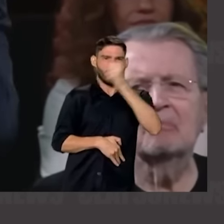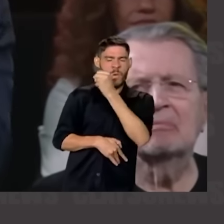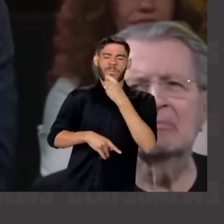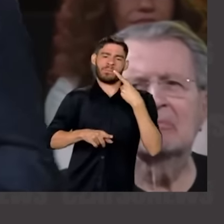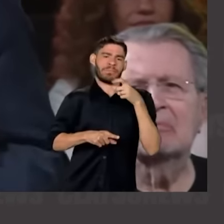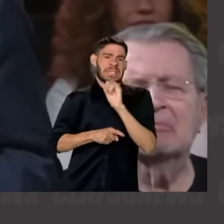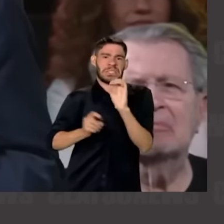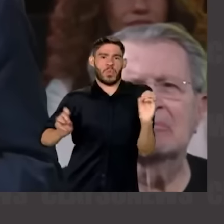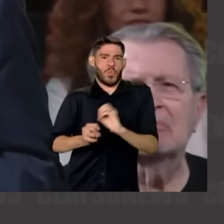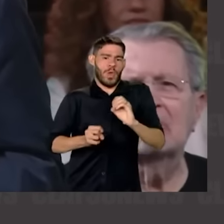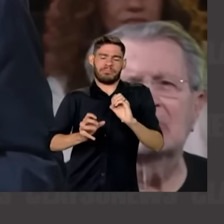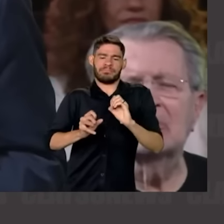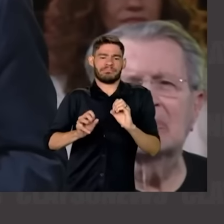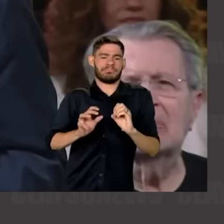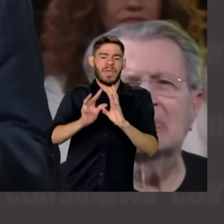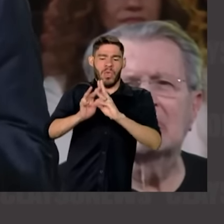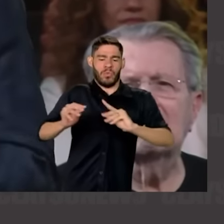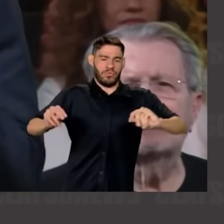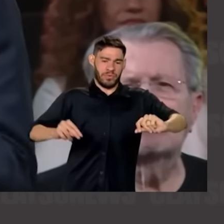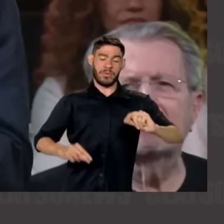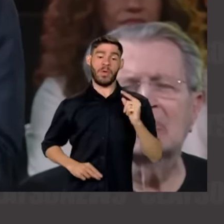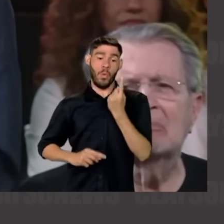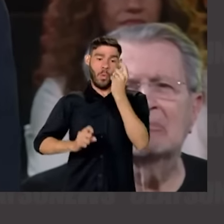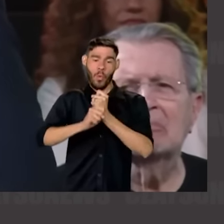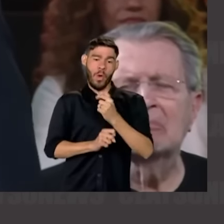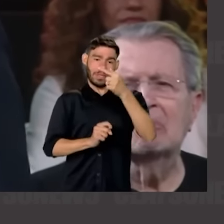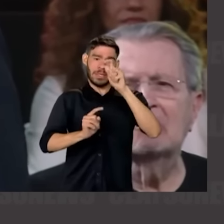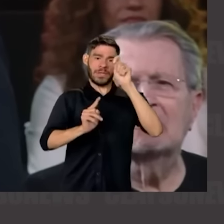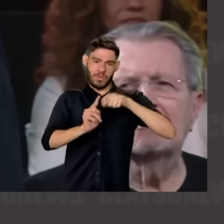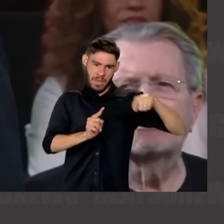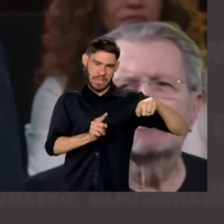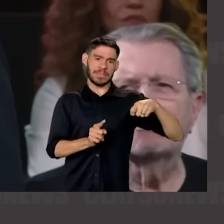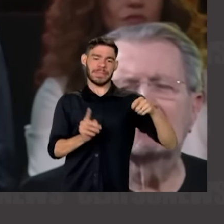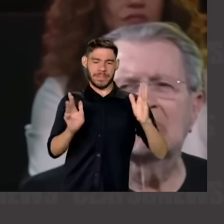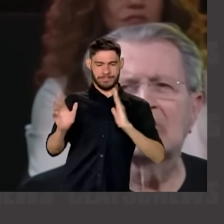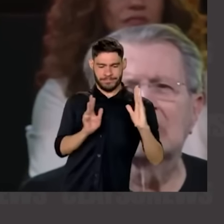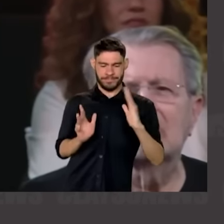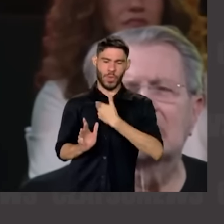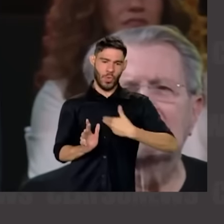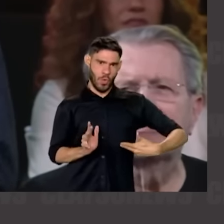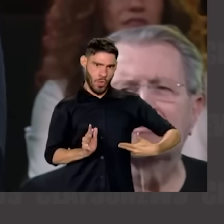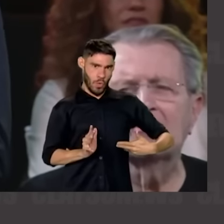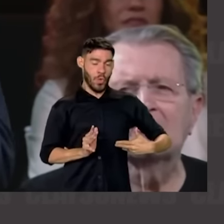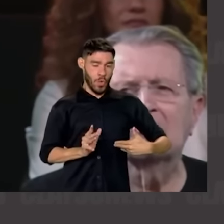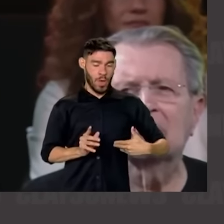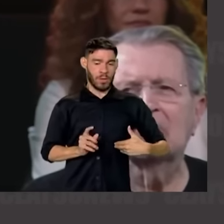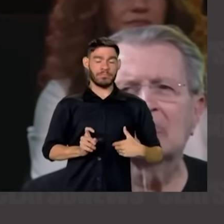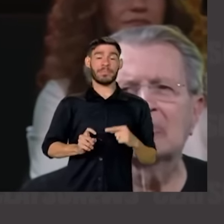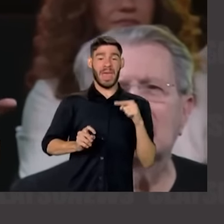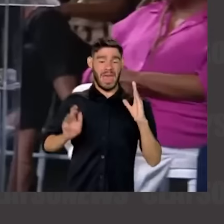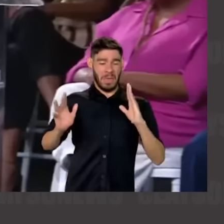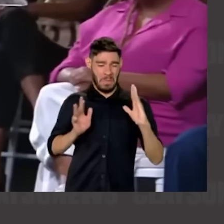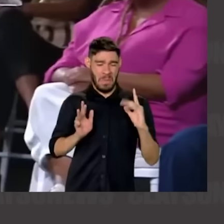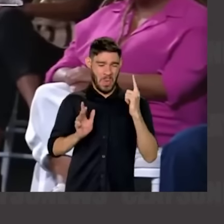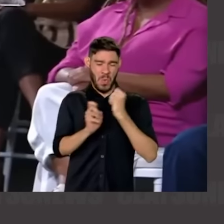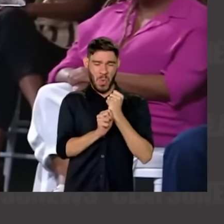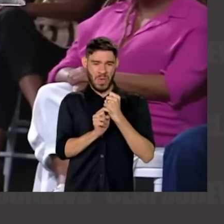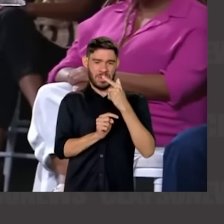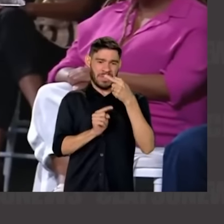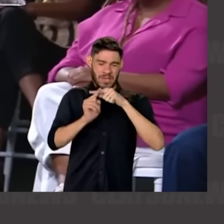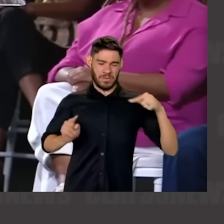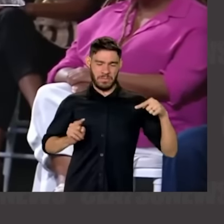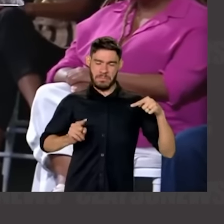isso, eles desmontam. Ô, gente, eu estou há 1 ano e 7 meses no governo. 1 ano e 7 meses. Nesse 1 ano e 7 meses, a gente